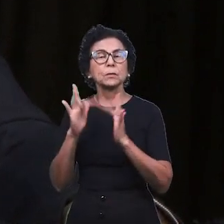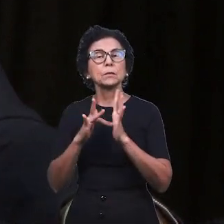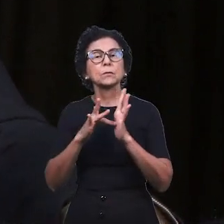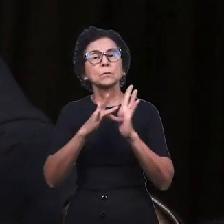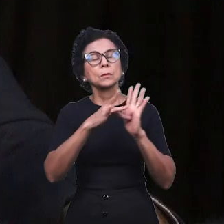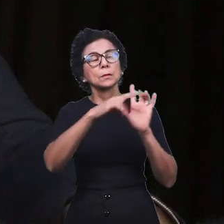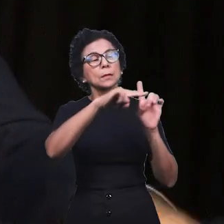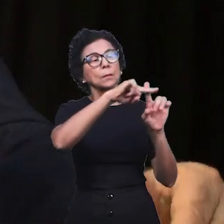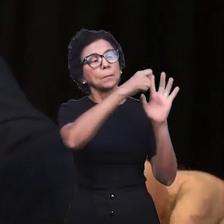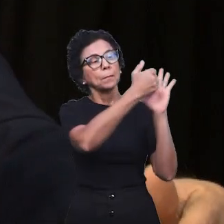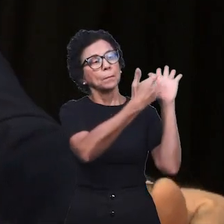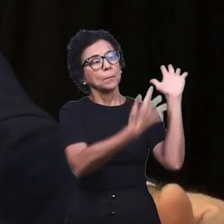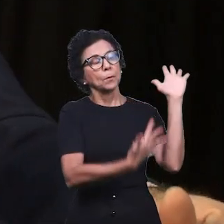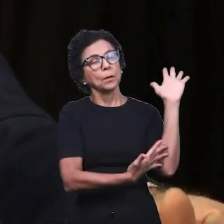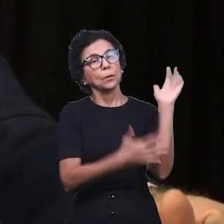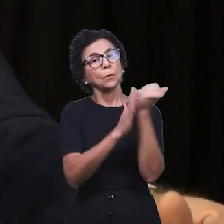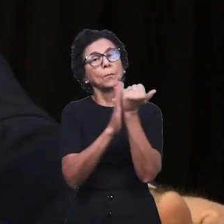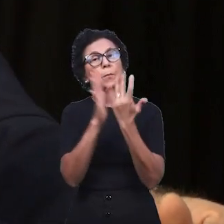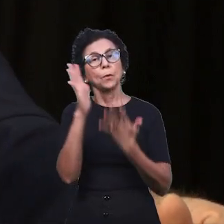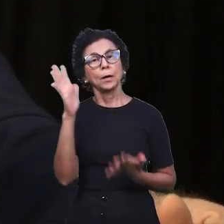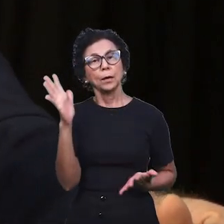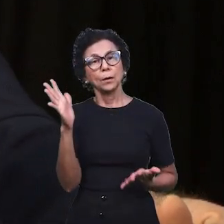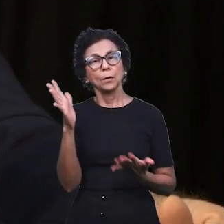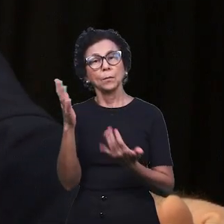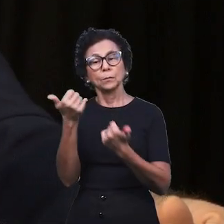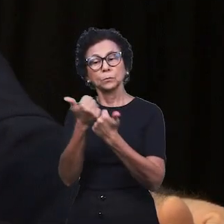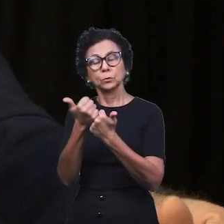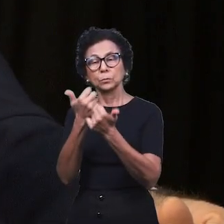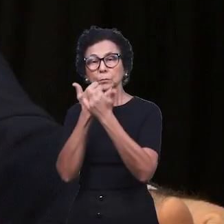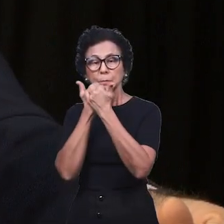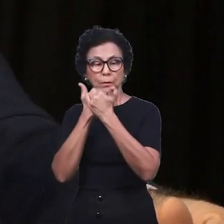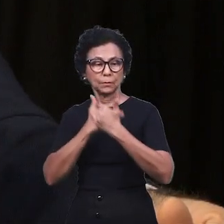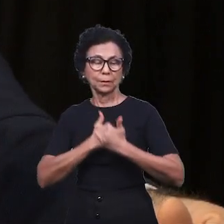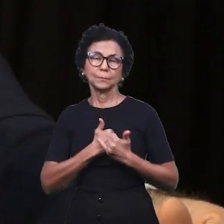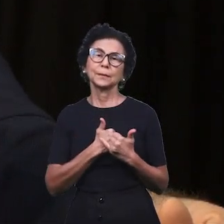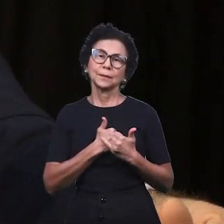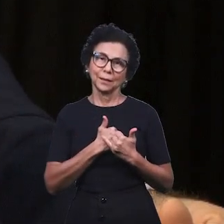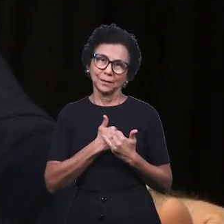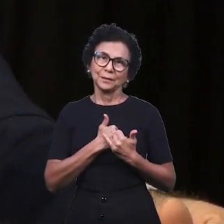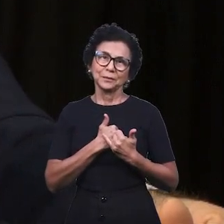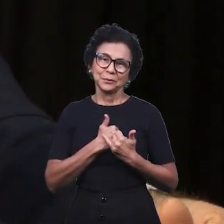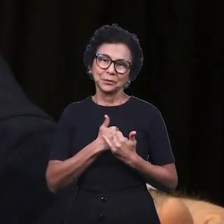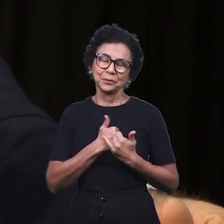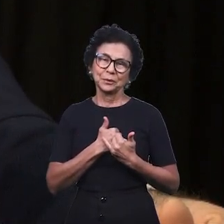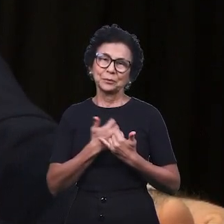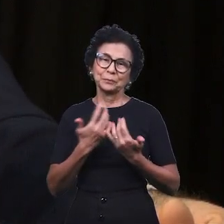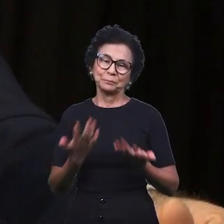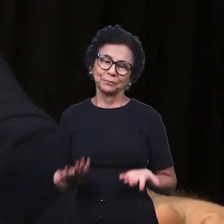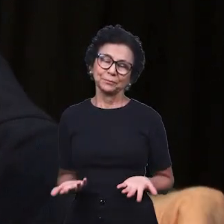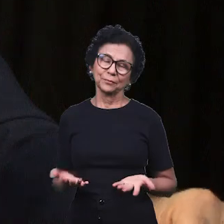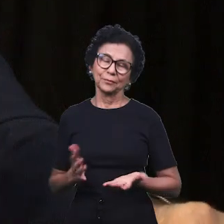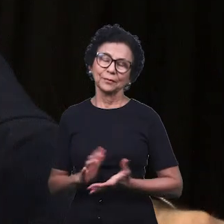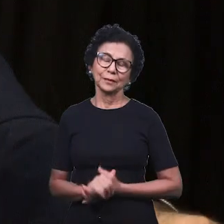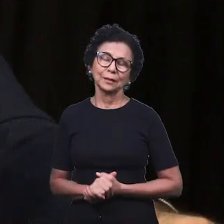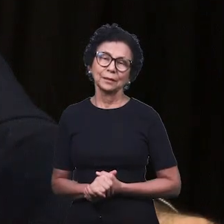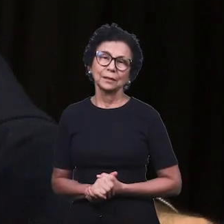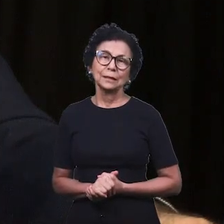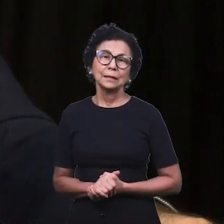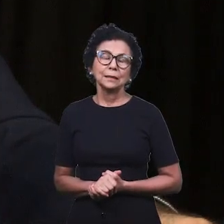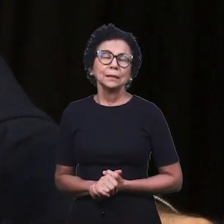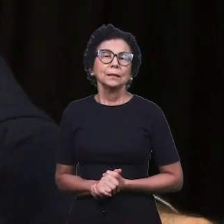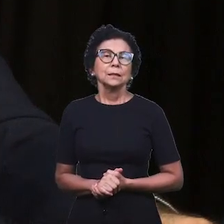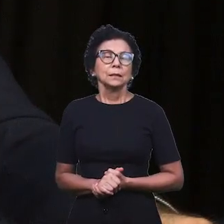Espírito Santo, que foi derramado sobre nós. Então, é isto que nos faz alcançar, que